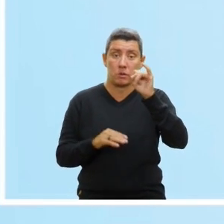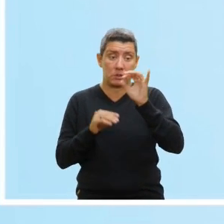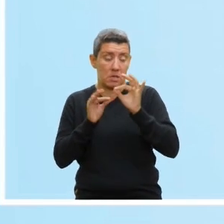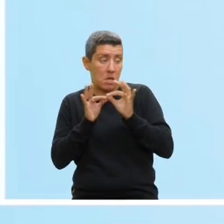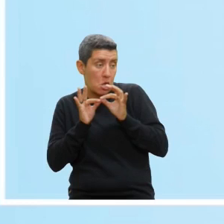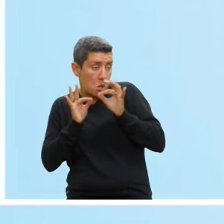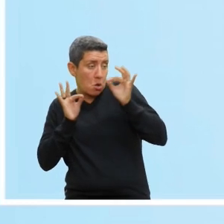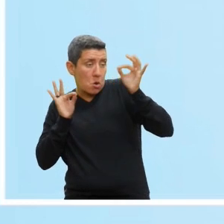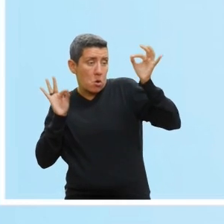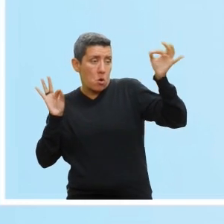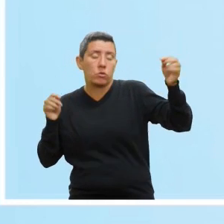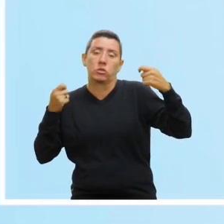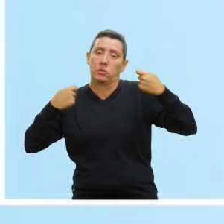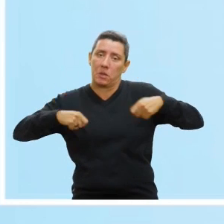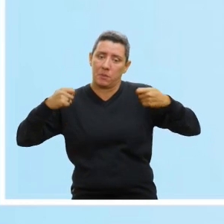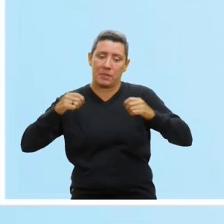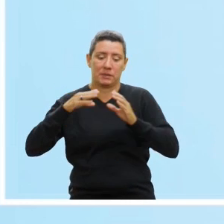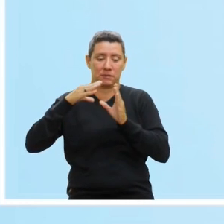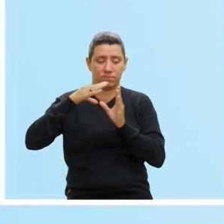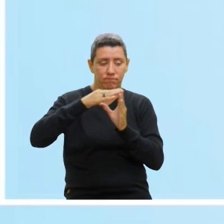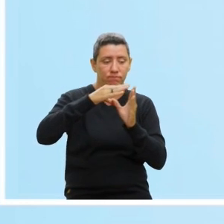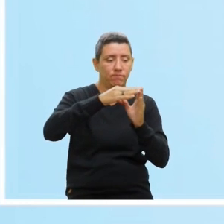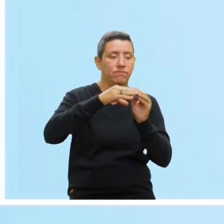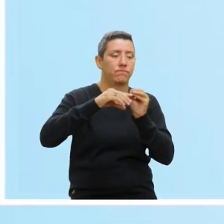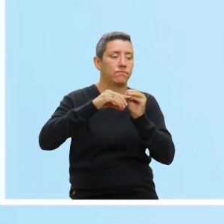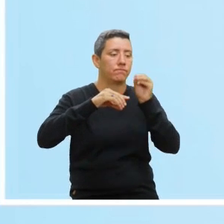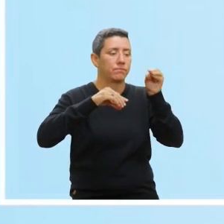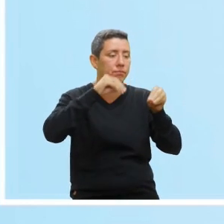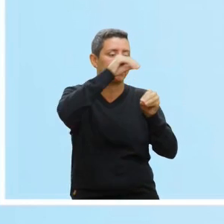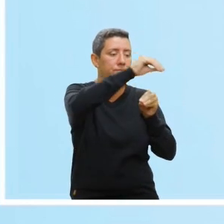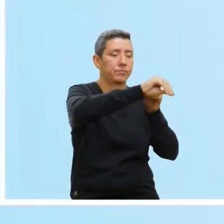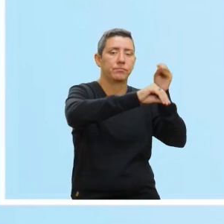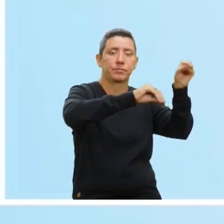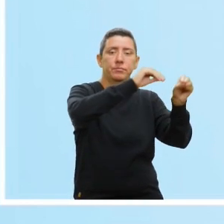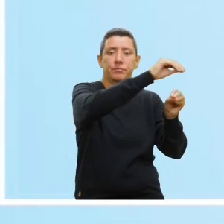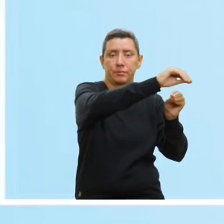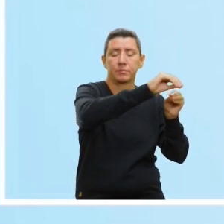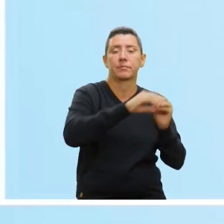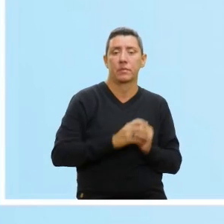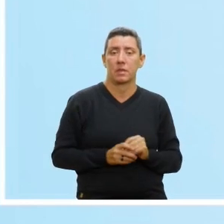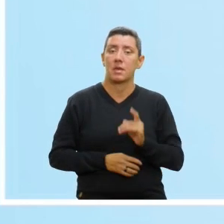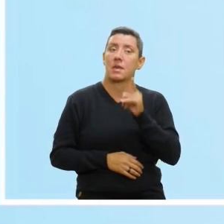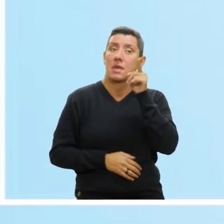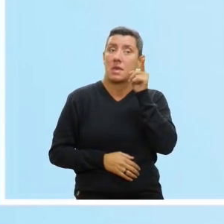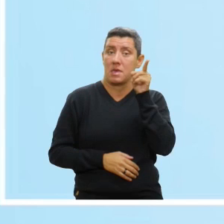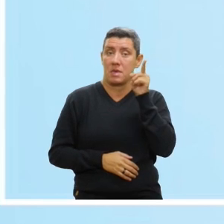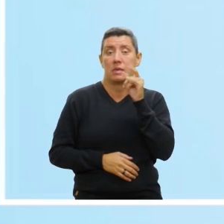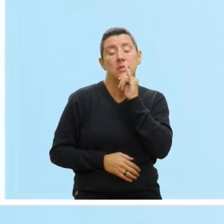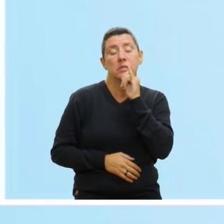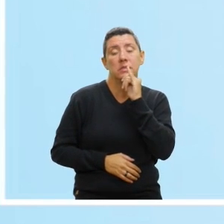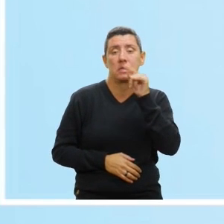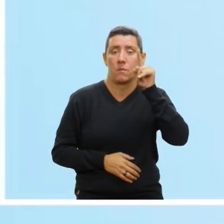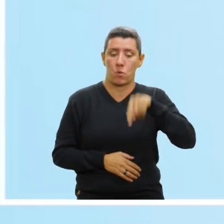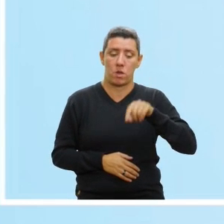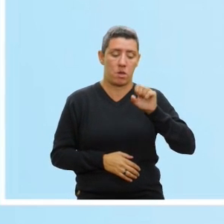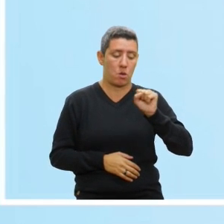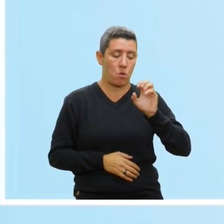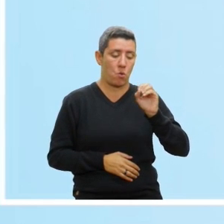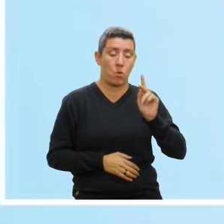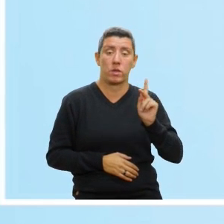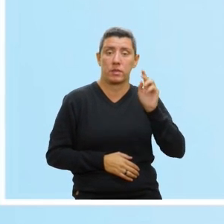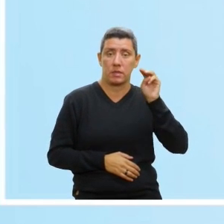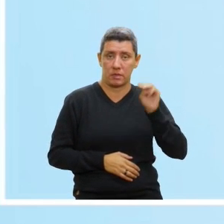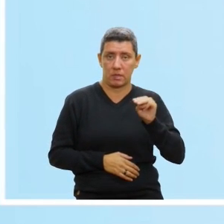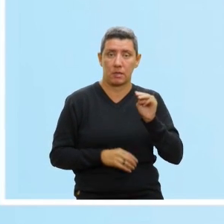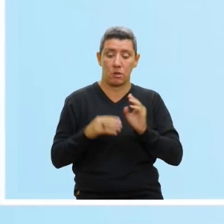ele precisa ser amplificado. Tá? Então, esse é um exemplo onde a cada 80 quilômetros existe um ponto de amplificação do sinal. Então, o sinal